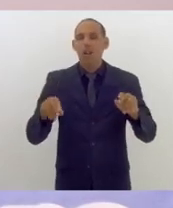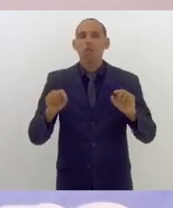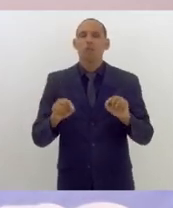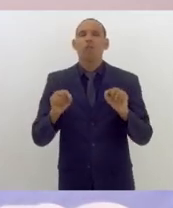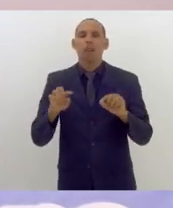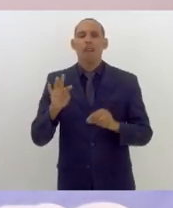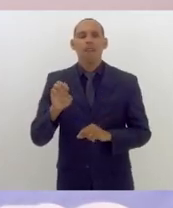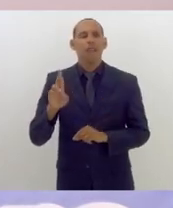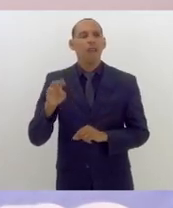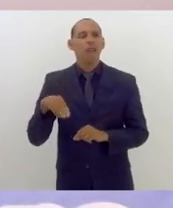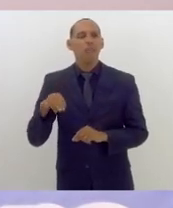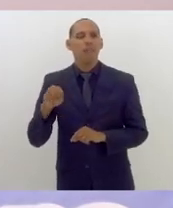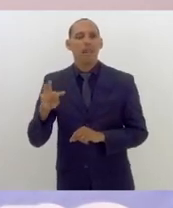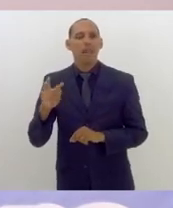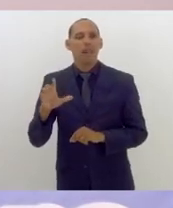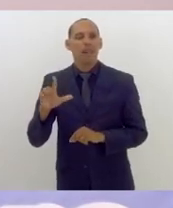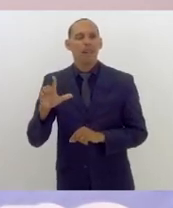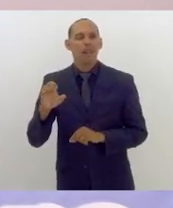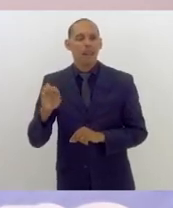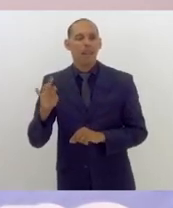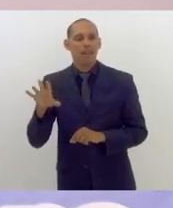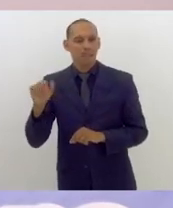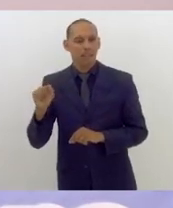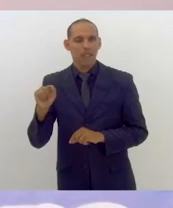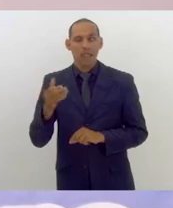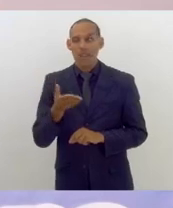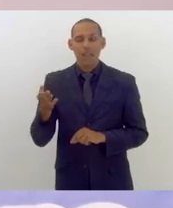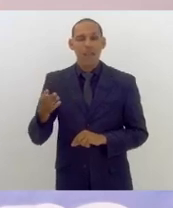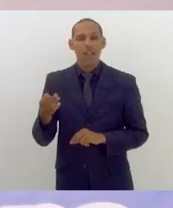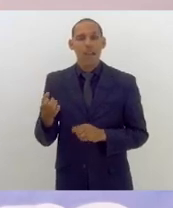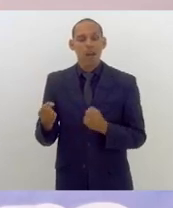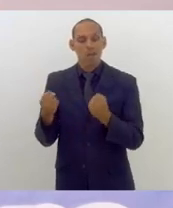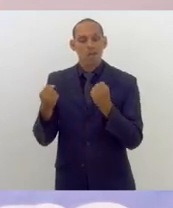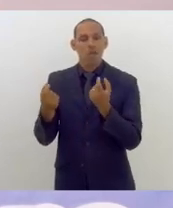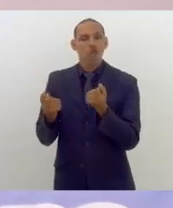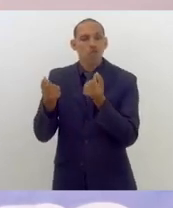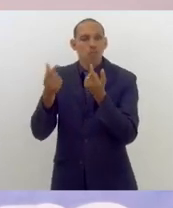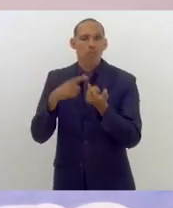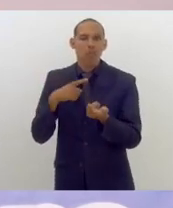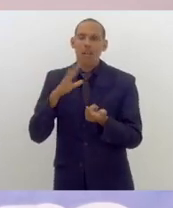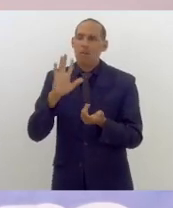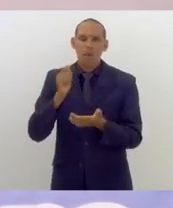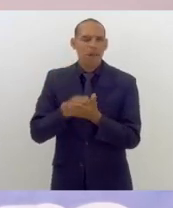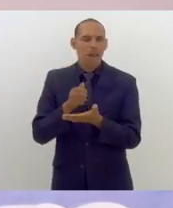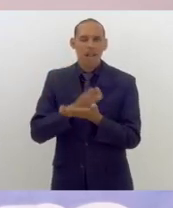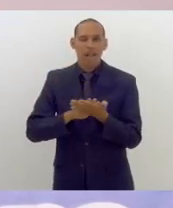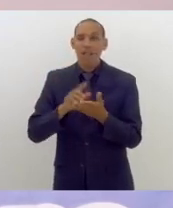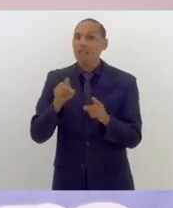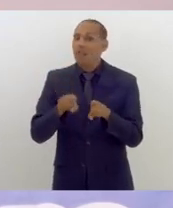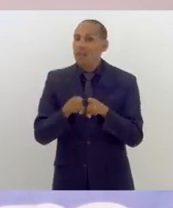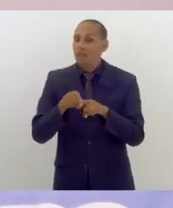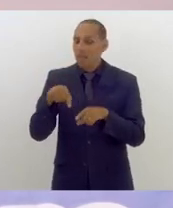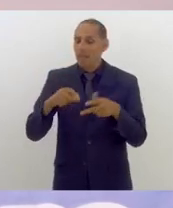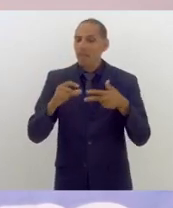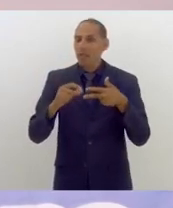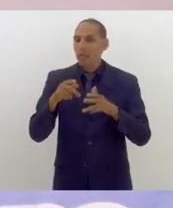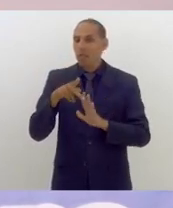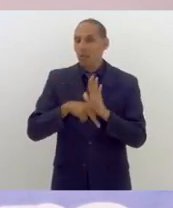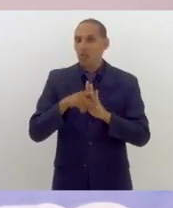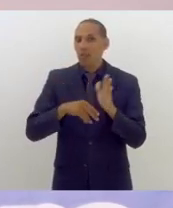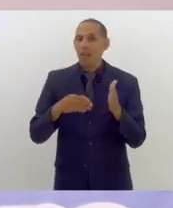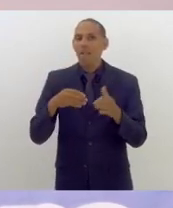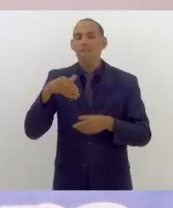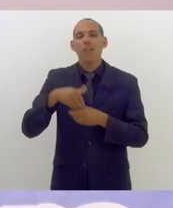da termelétrica tem o poder econômico não pago Inclusive tem um projeto aqui nessa casa dois executivo que não foi